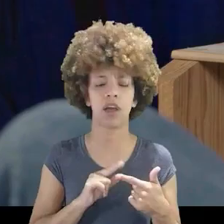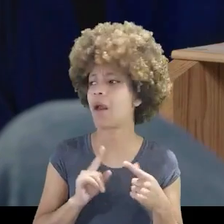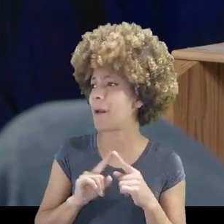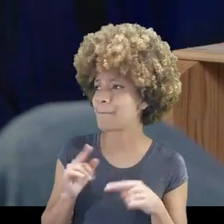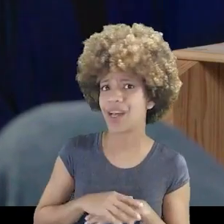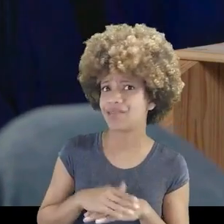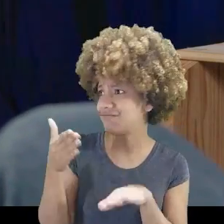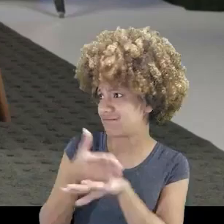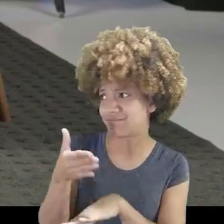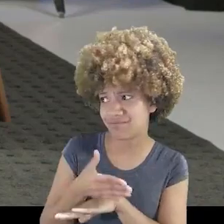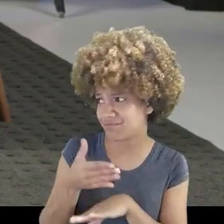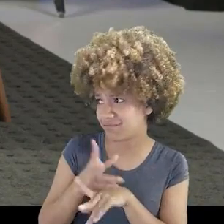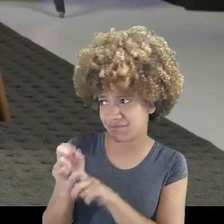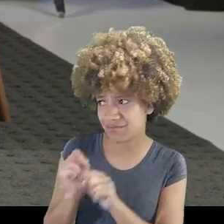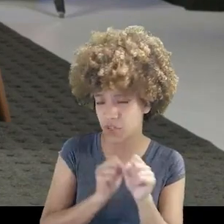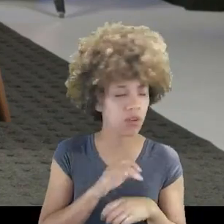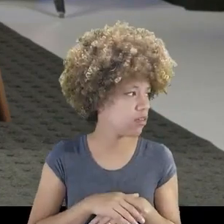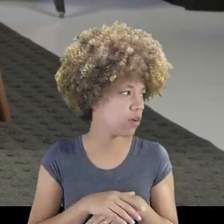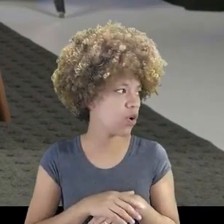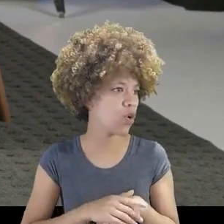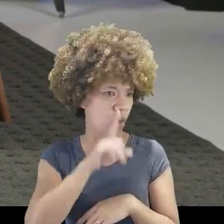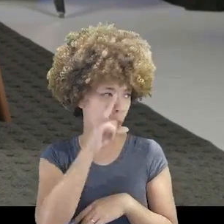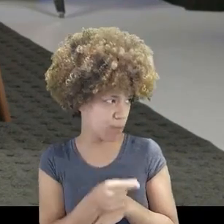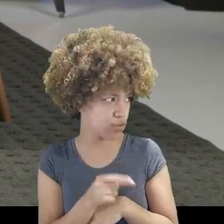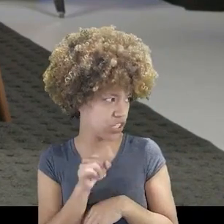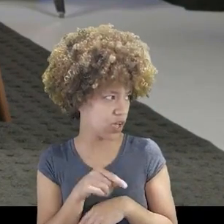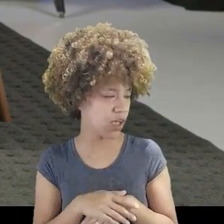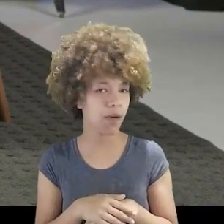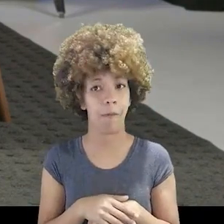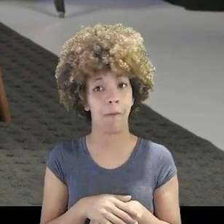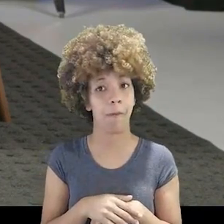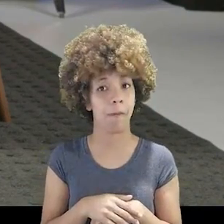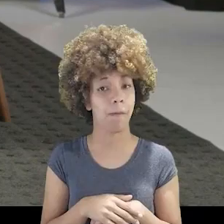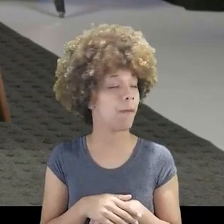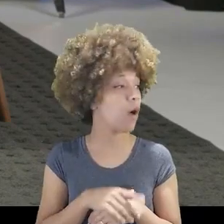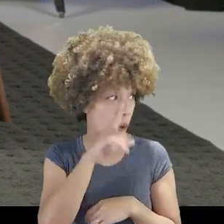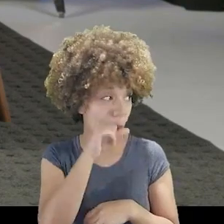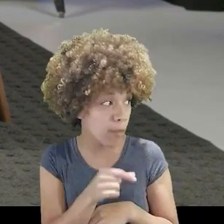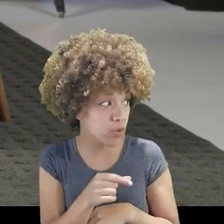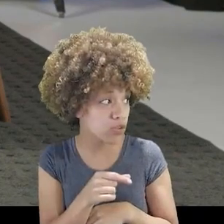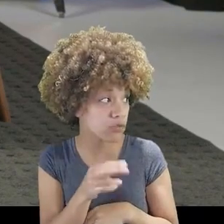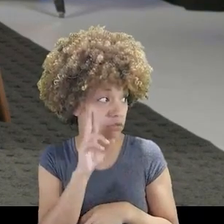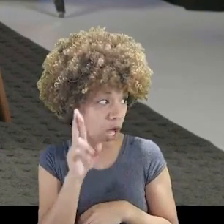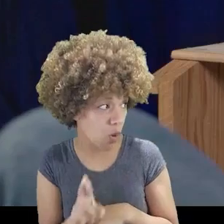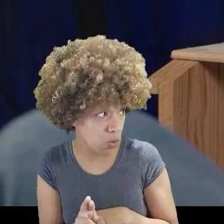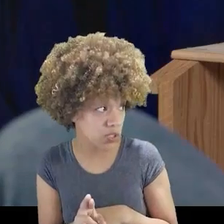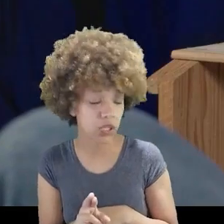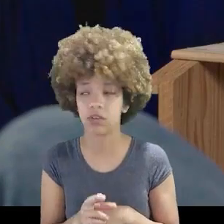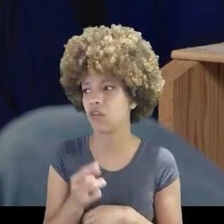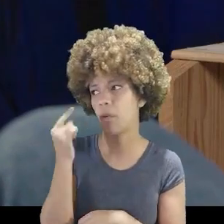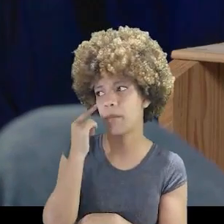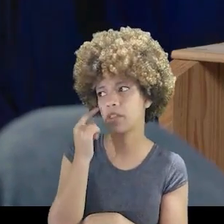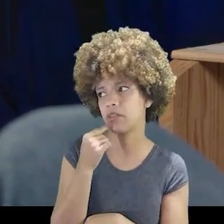sempre tivemos que cês tão tudo vão poder putting up é trollagem escute um presidente da atenção